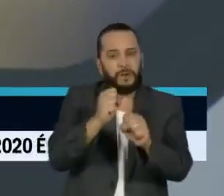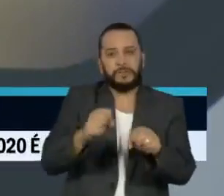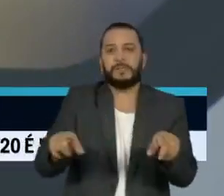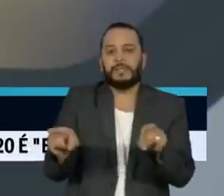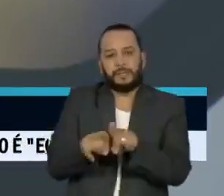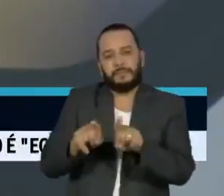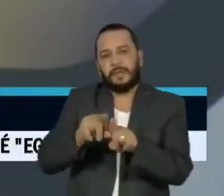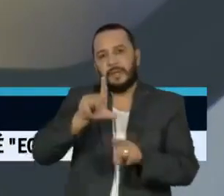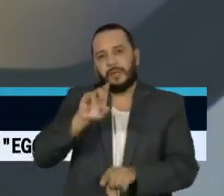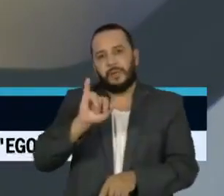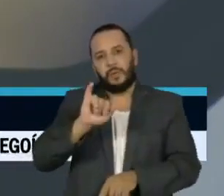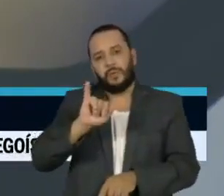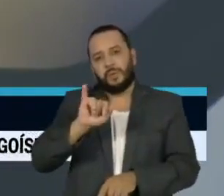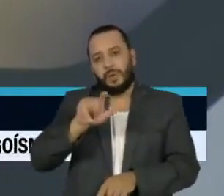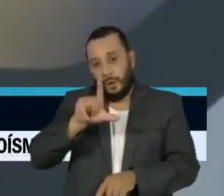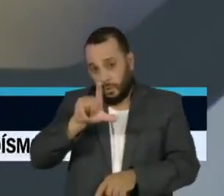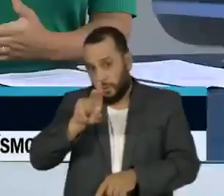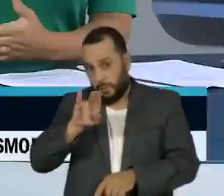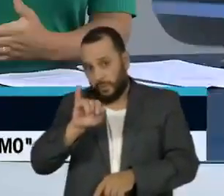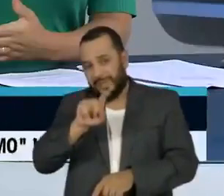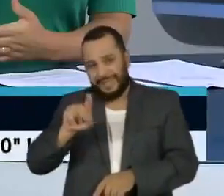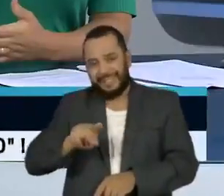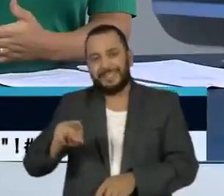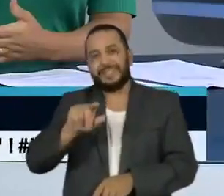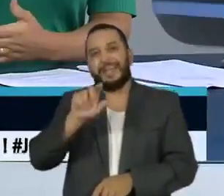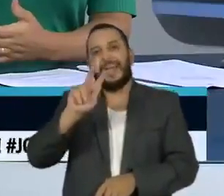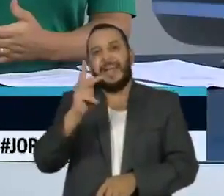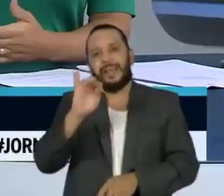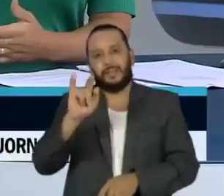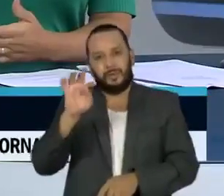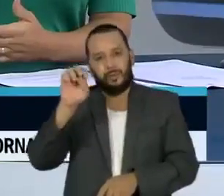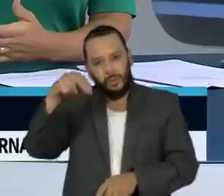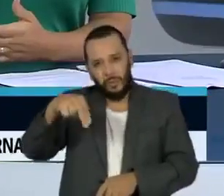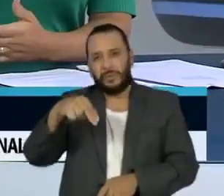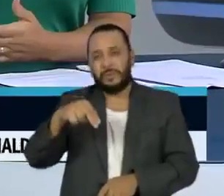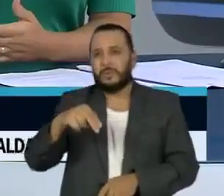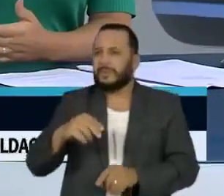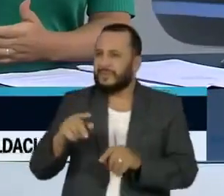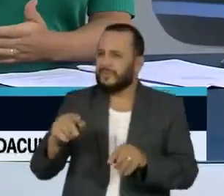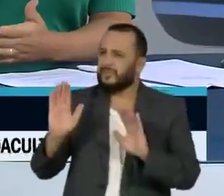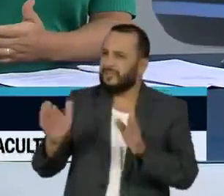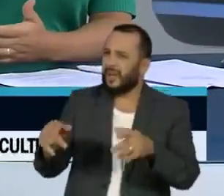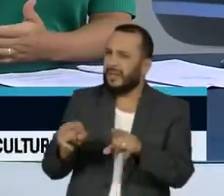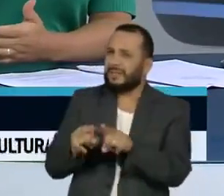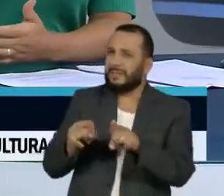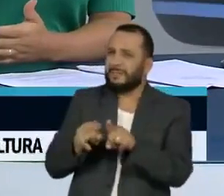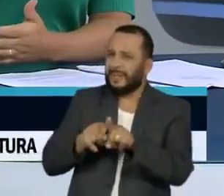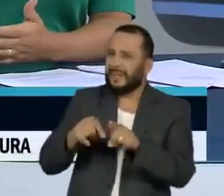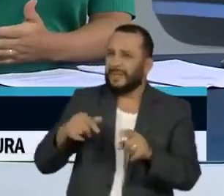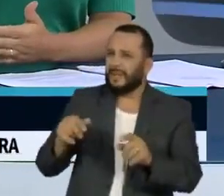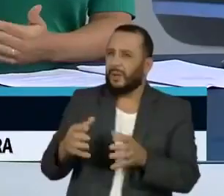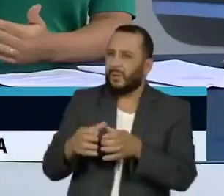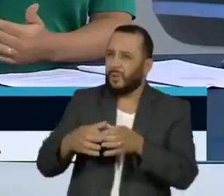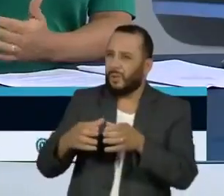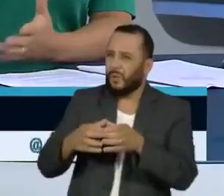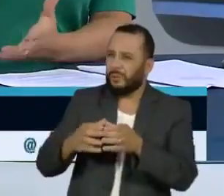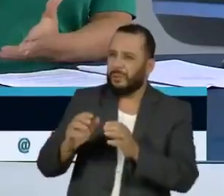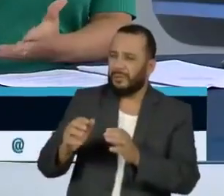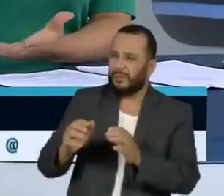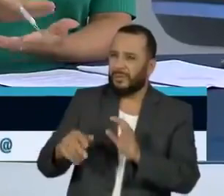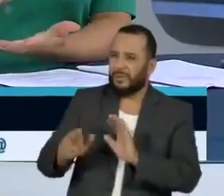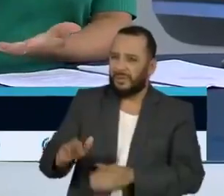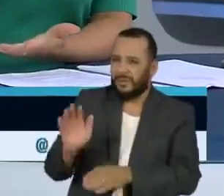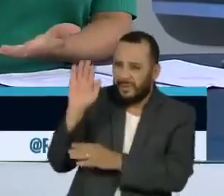o Luís Remington é que tá lá puxando pessoal passada que eles não entraram em quadra por causa da